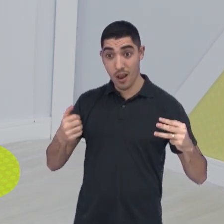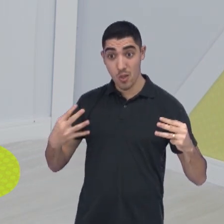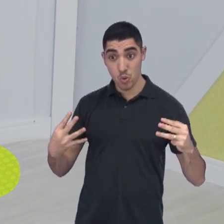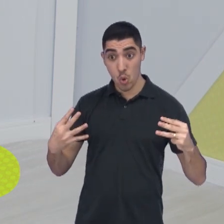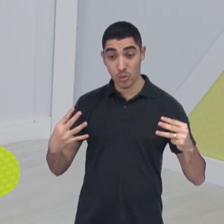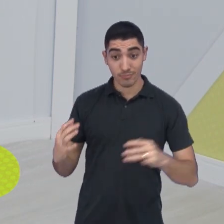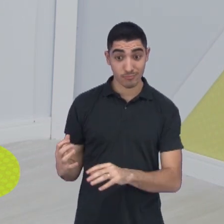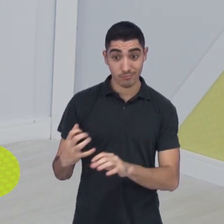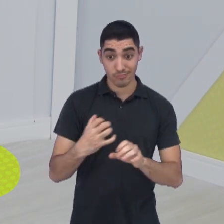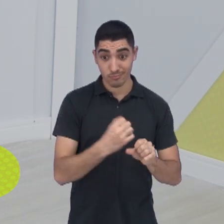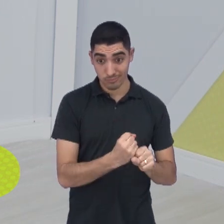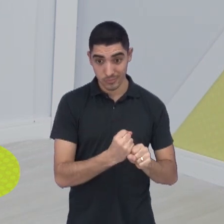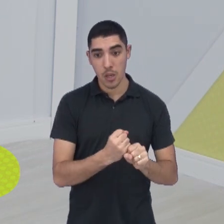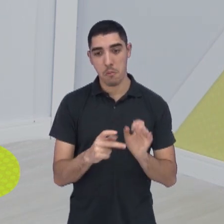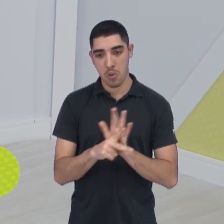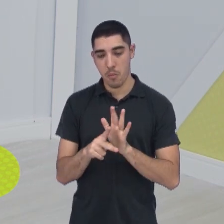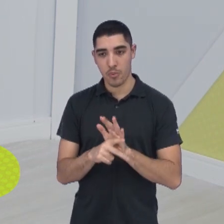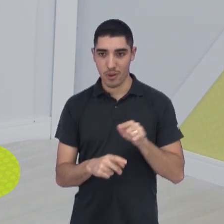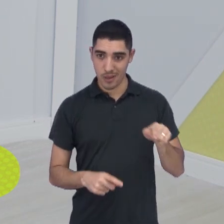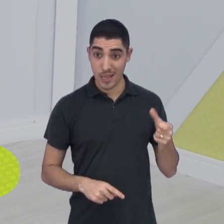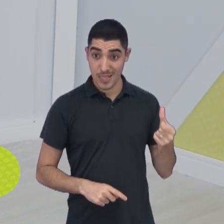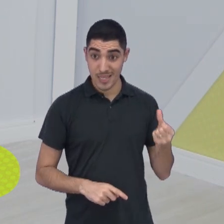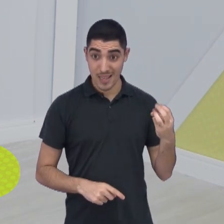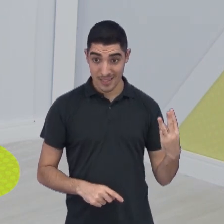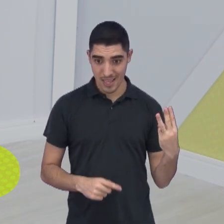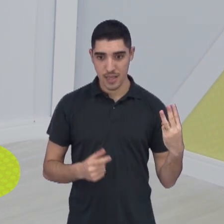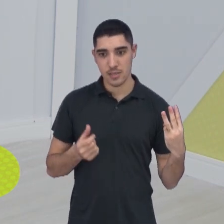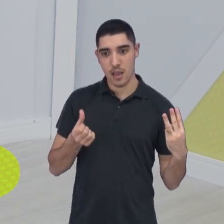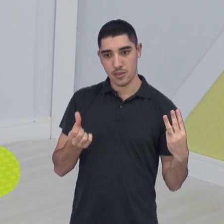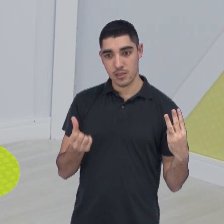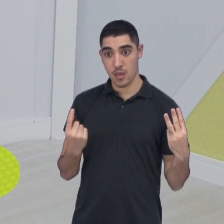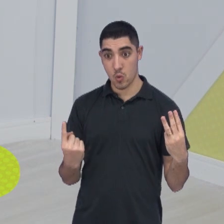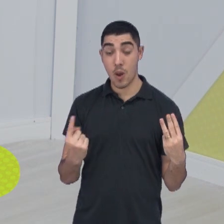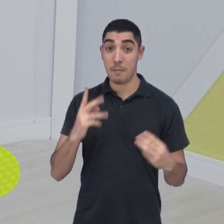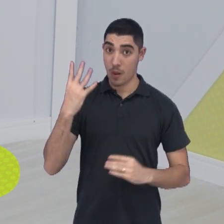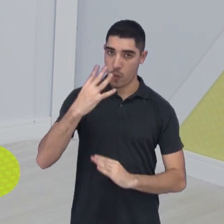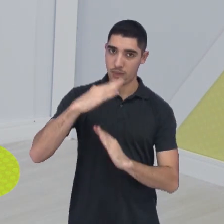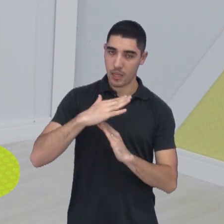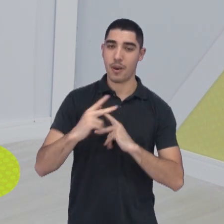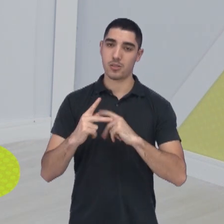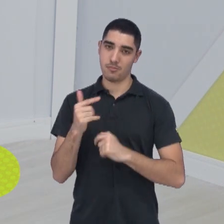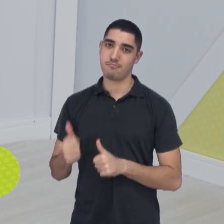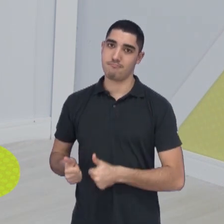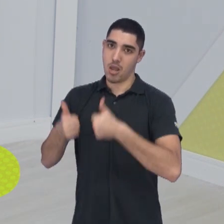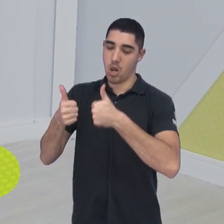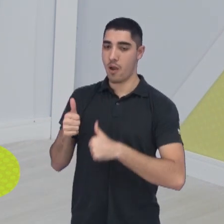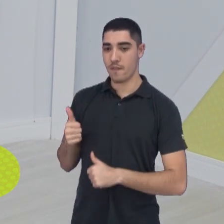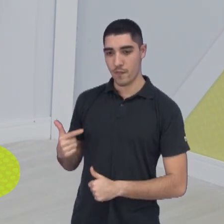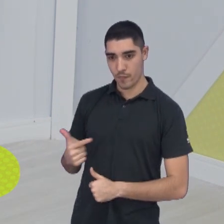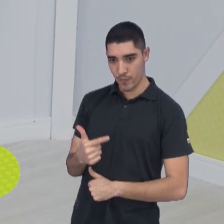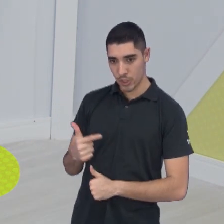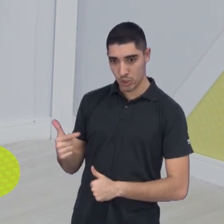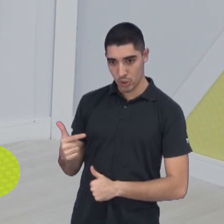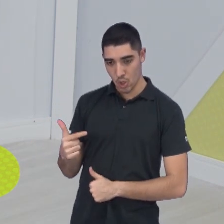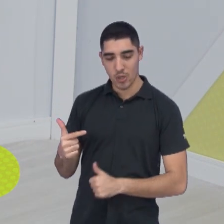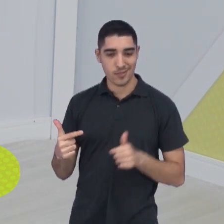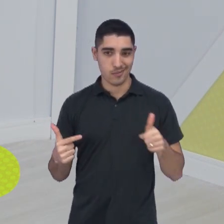para 63-61, mas no último quarto São José foi bem demais, venceu por 22-10, placar final